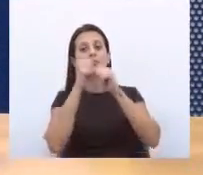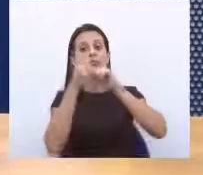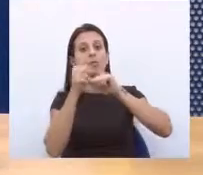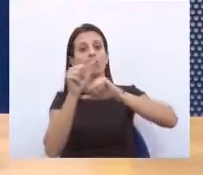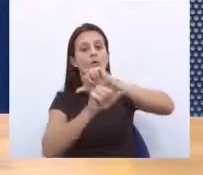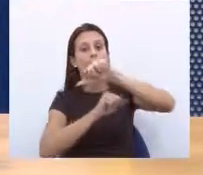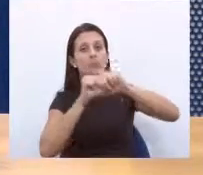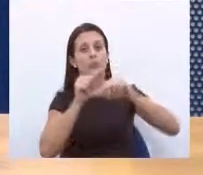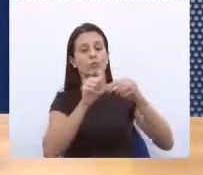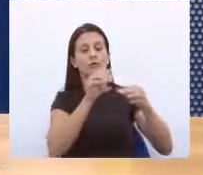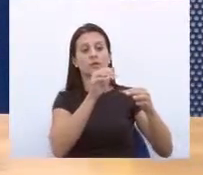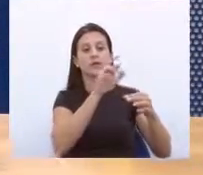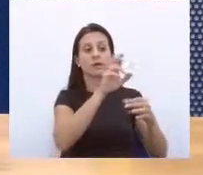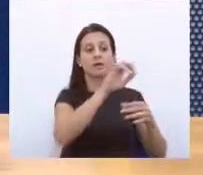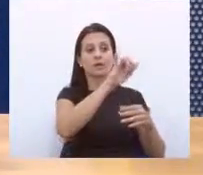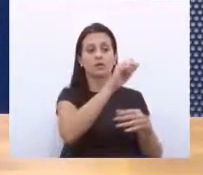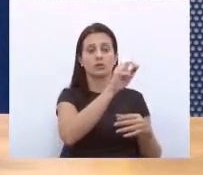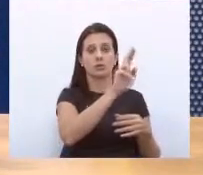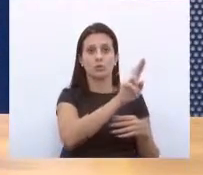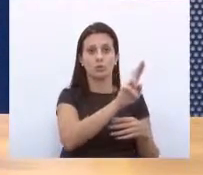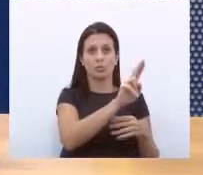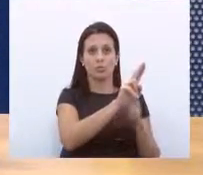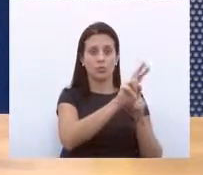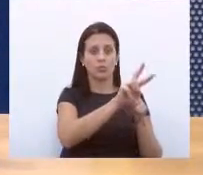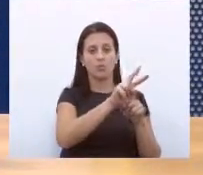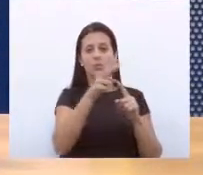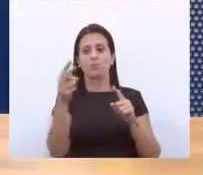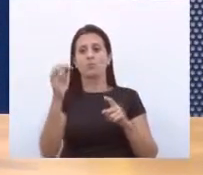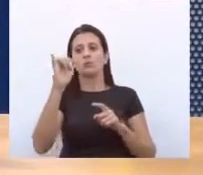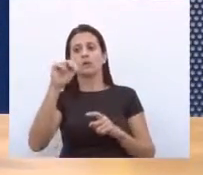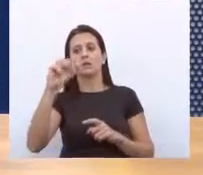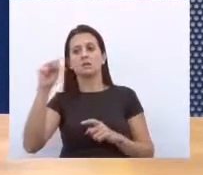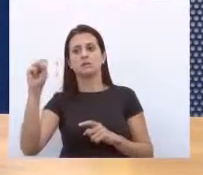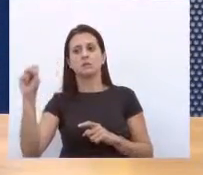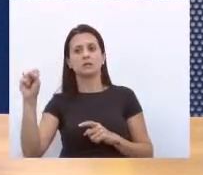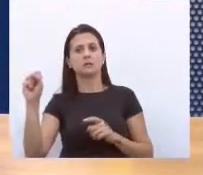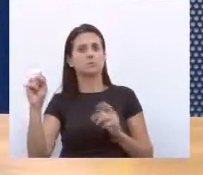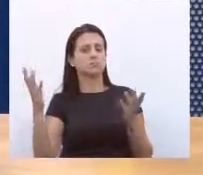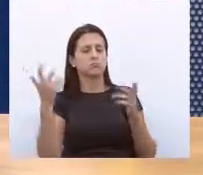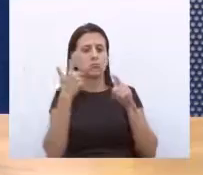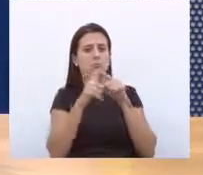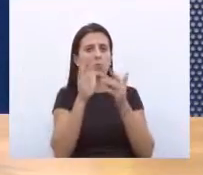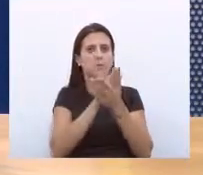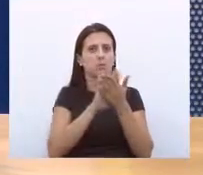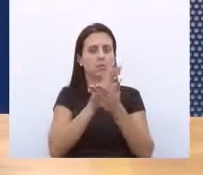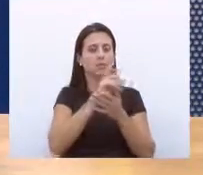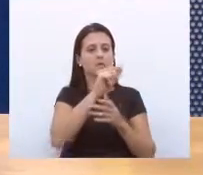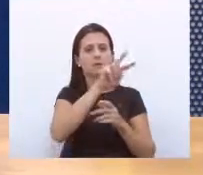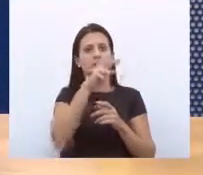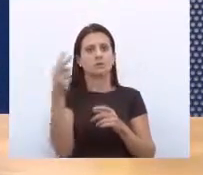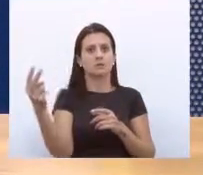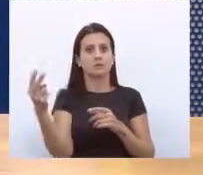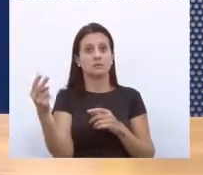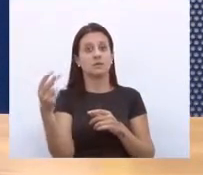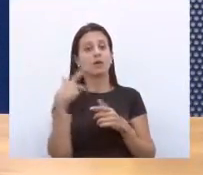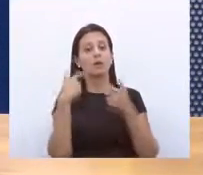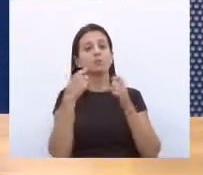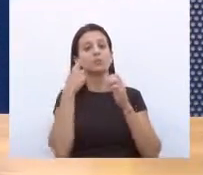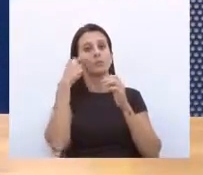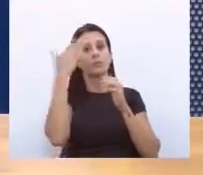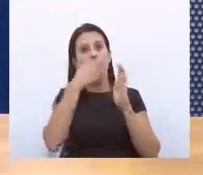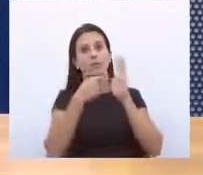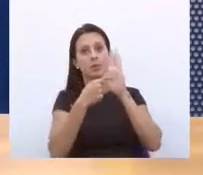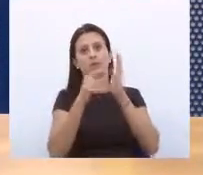regime jurídico único e passar todo mundo para o INSS. Qual é o problema? E aí eu não preciso provar coisa